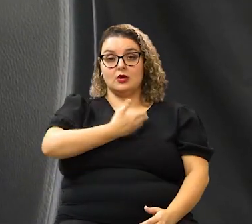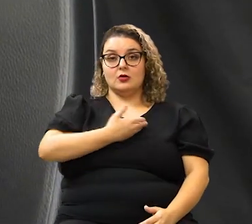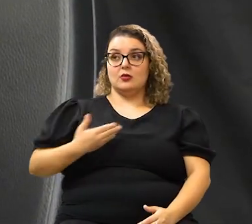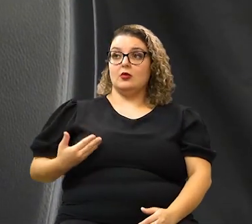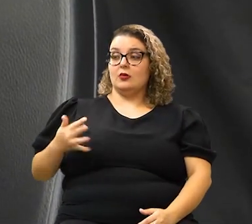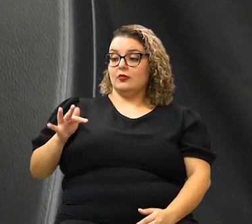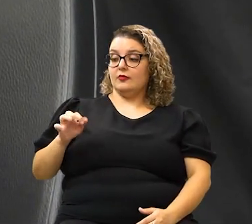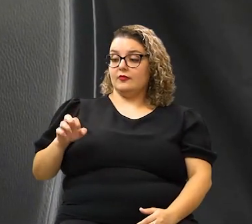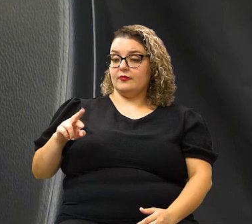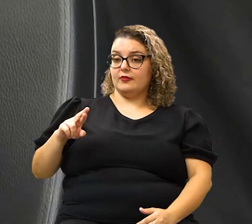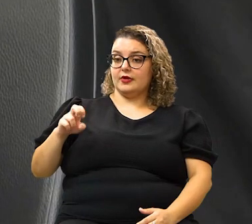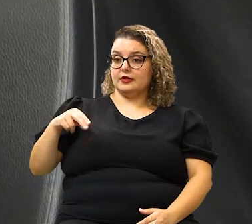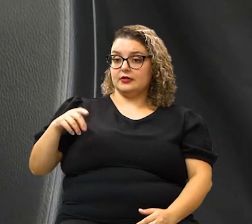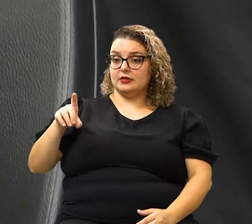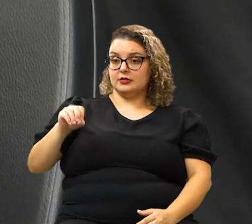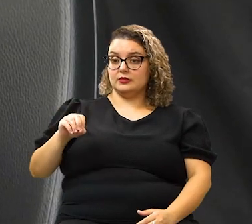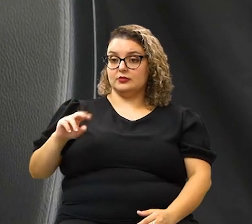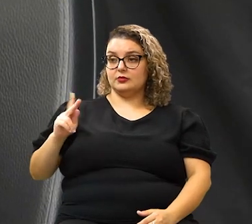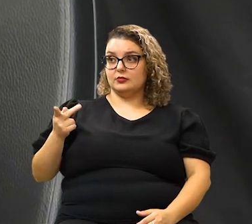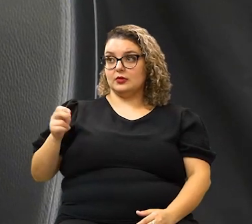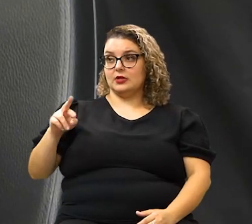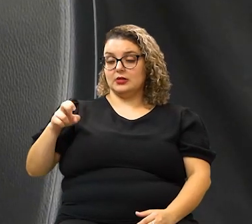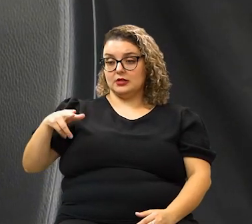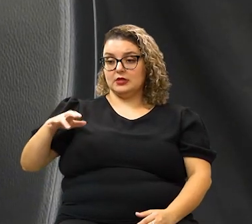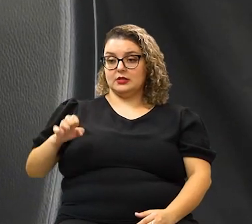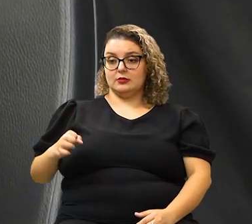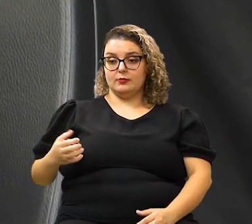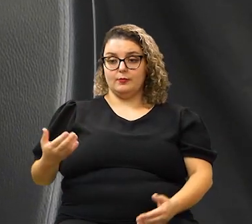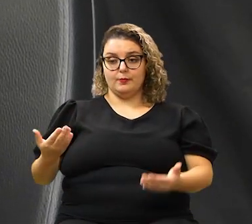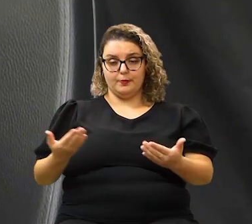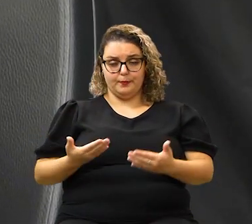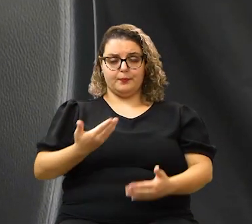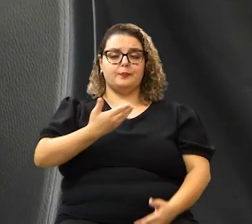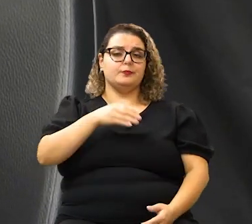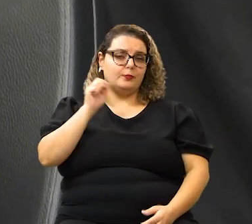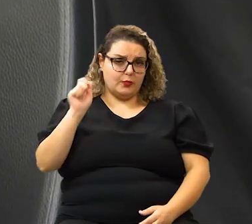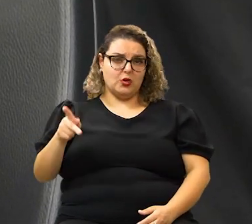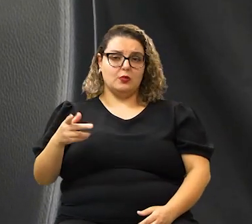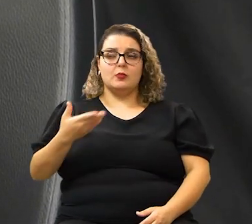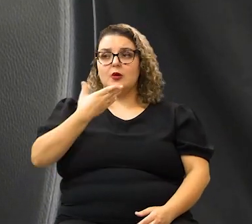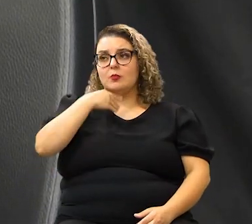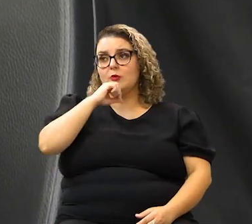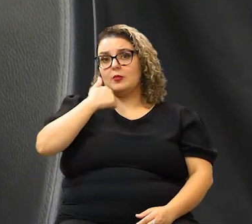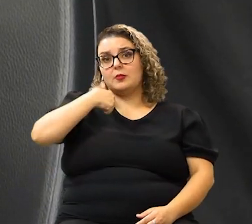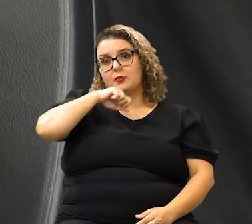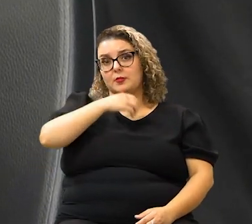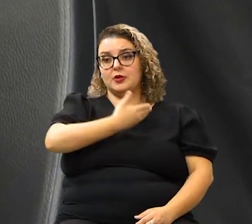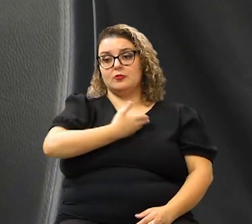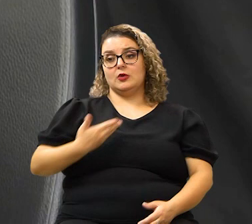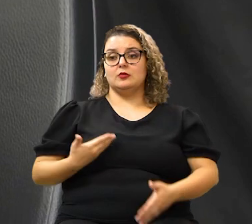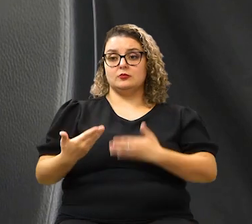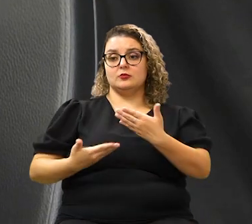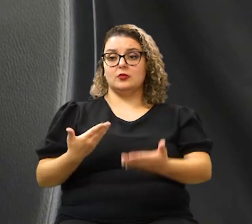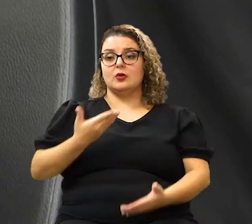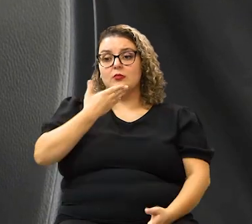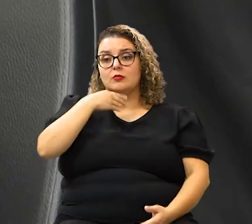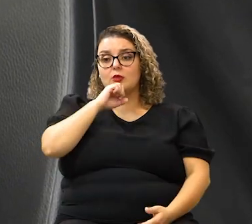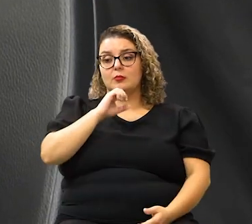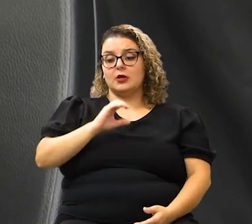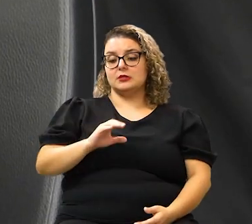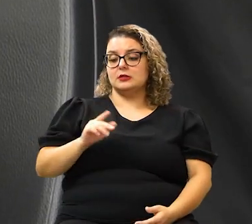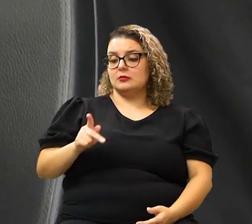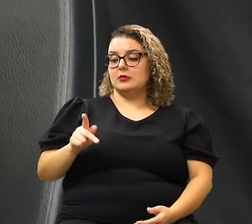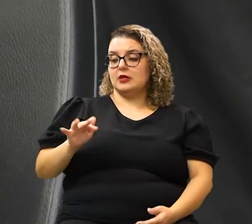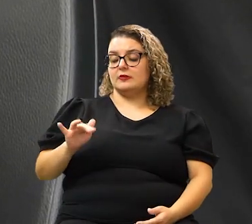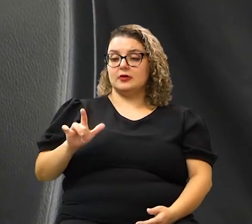pais eram servidores públicos, hoje eles estão aposentados, né? Mas meu pai, por exemplo, ele era funcionário da CPFL. Tá. E